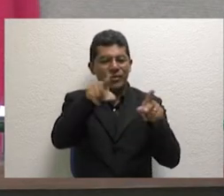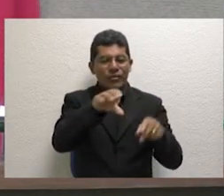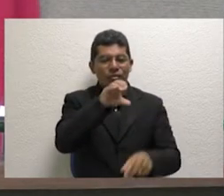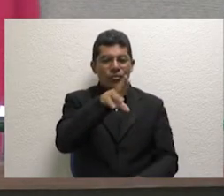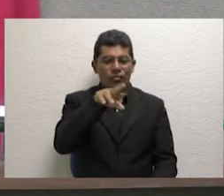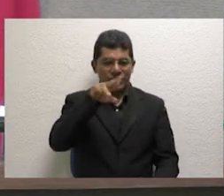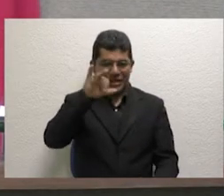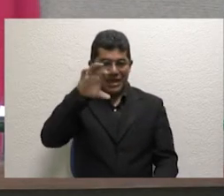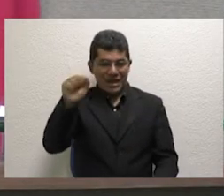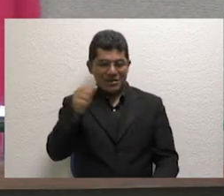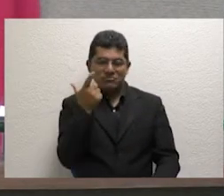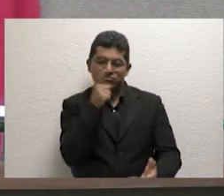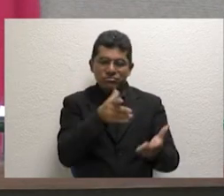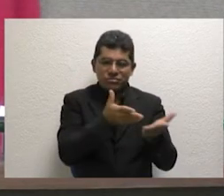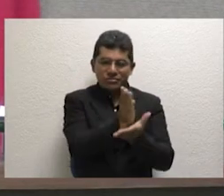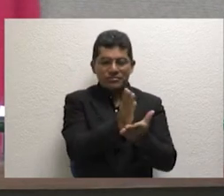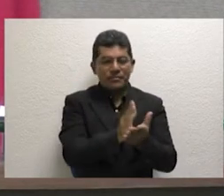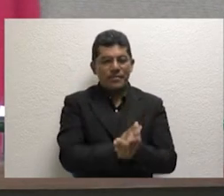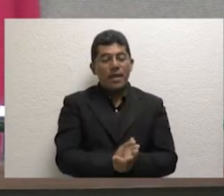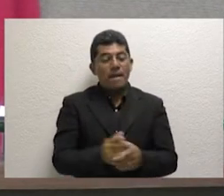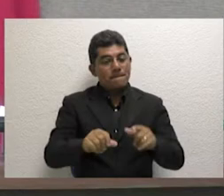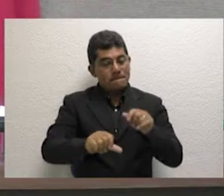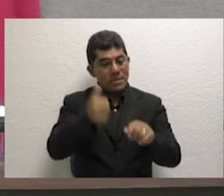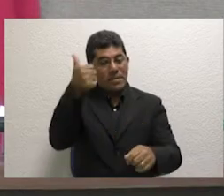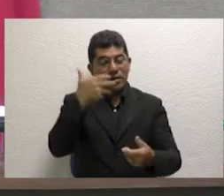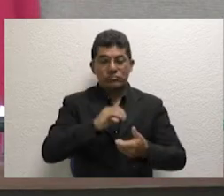manifestar os cumprimentos pela